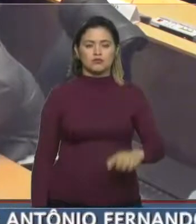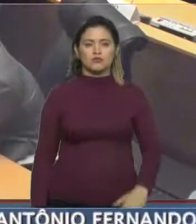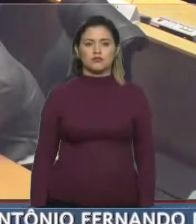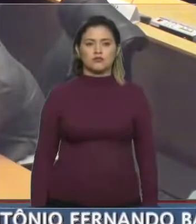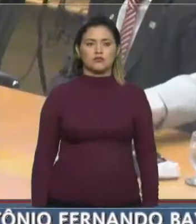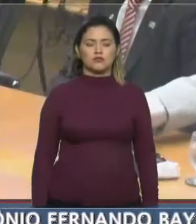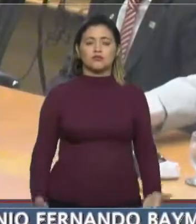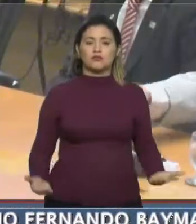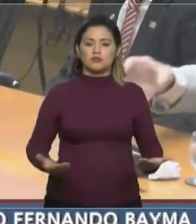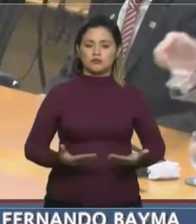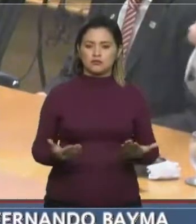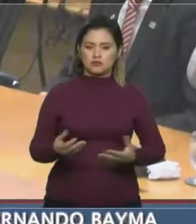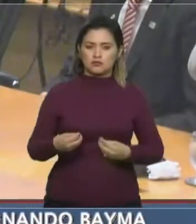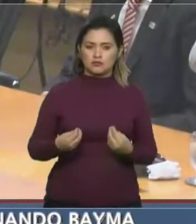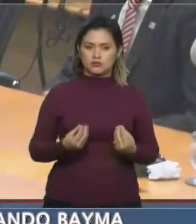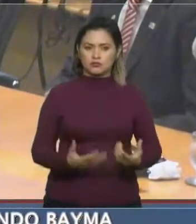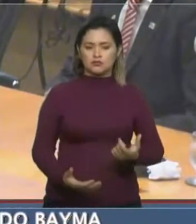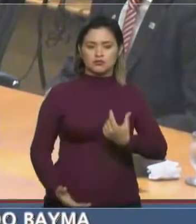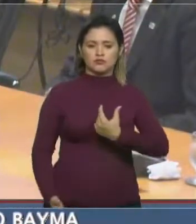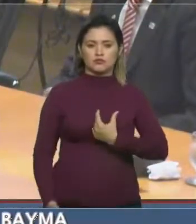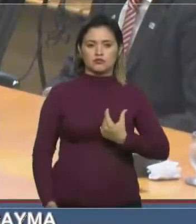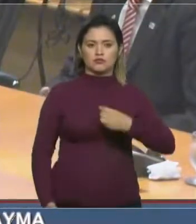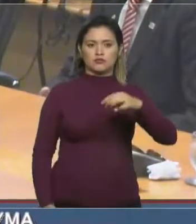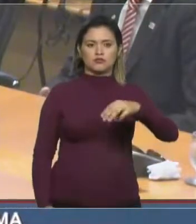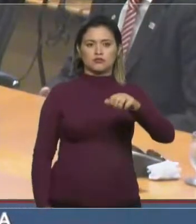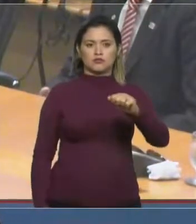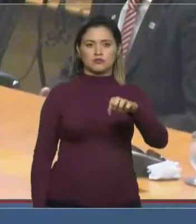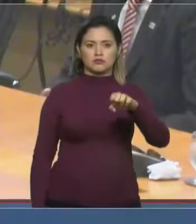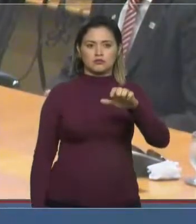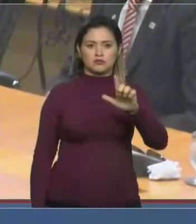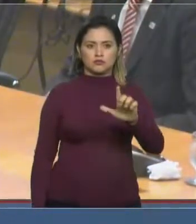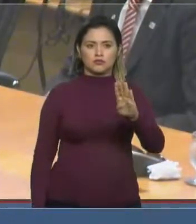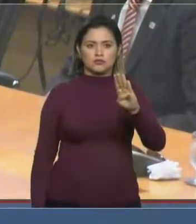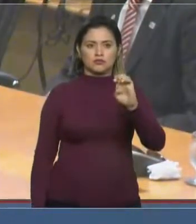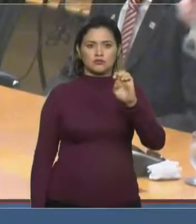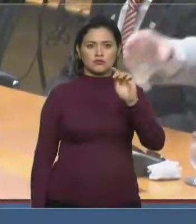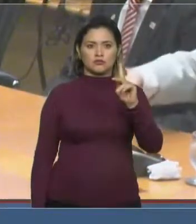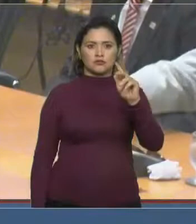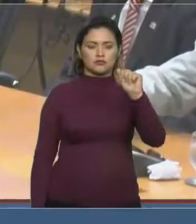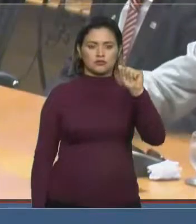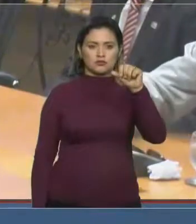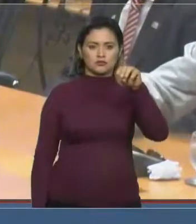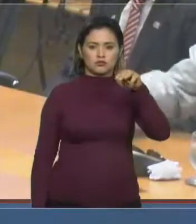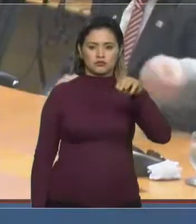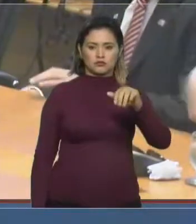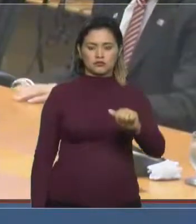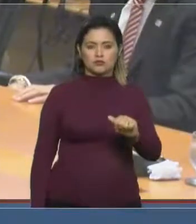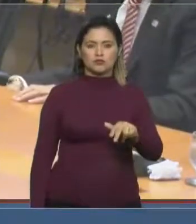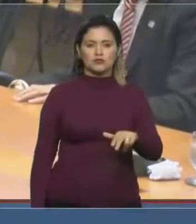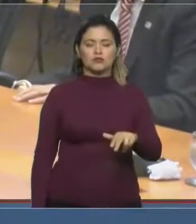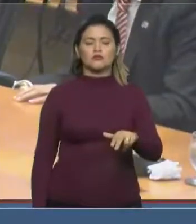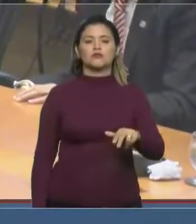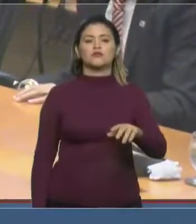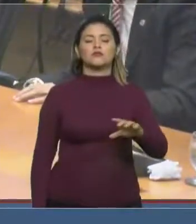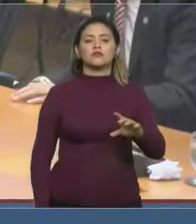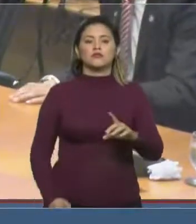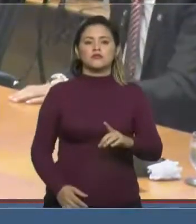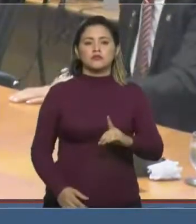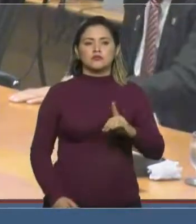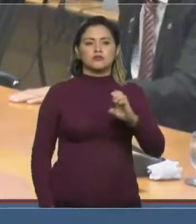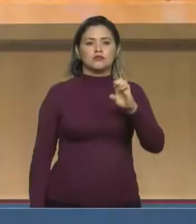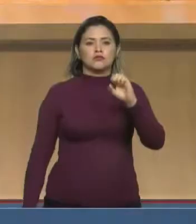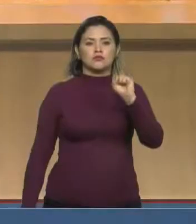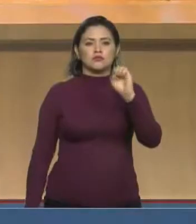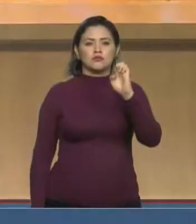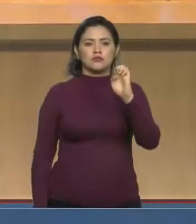Neste momento faremos a entrega da medalha Manuel Beckmann ao desembargador Antônio Fernando Banho Araújo.